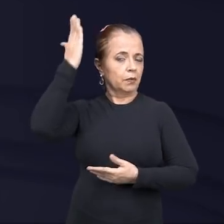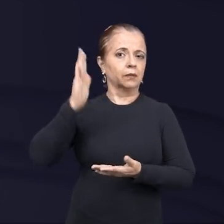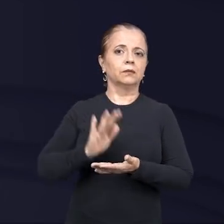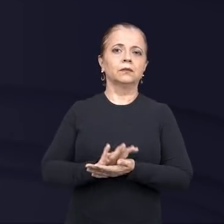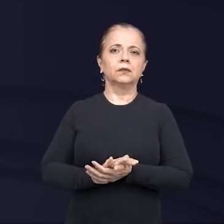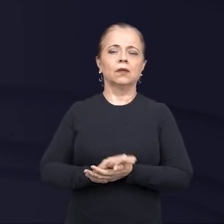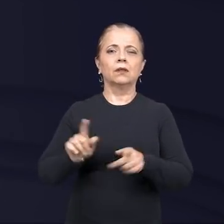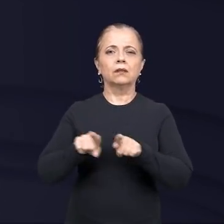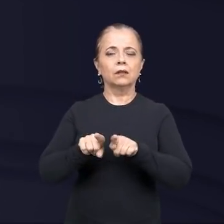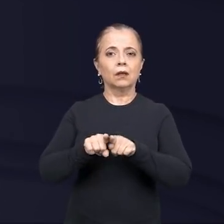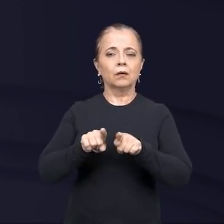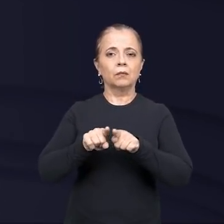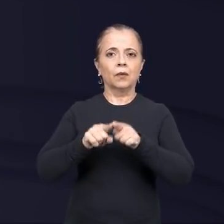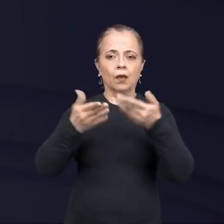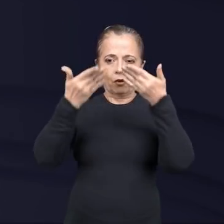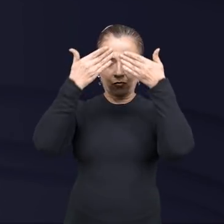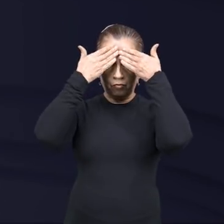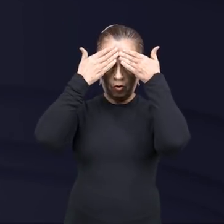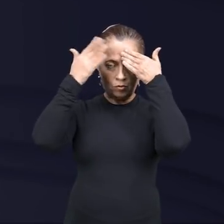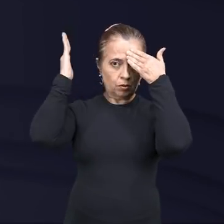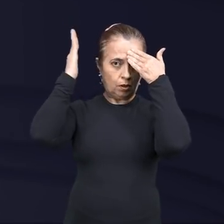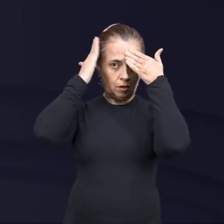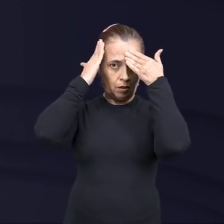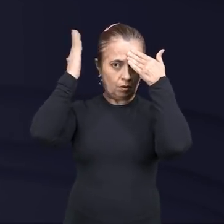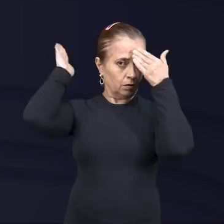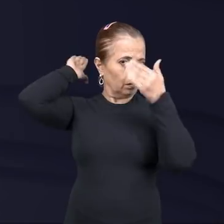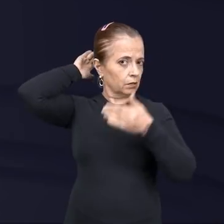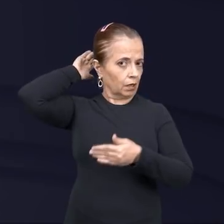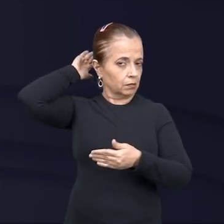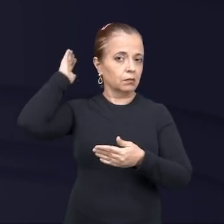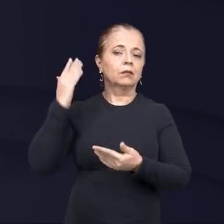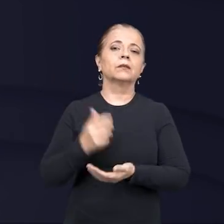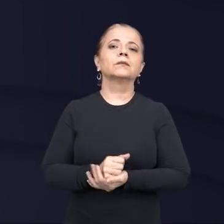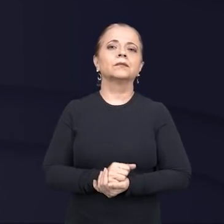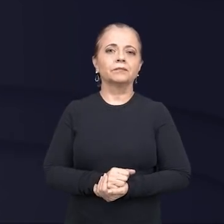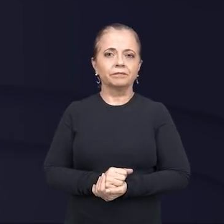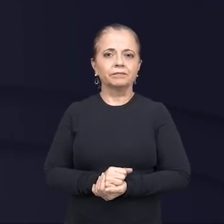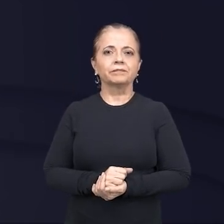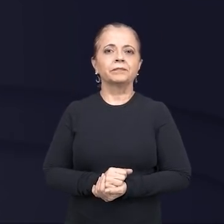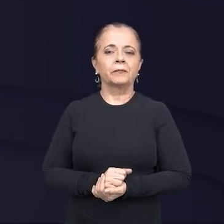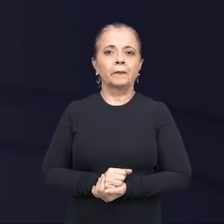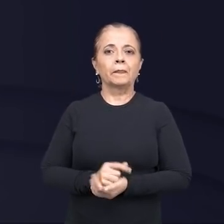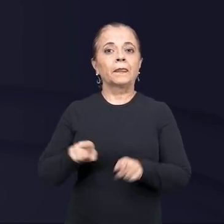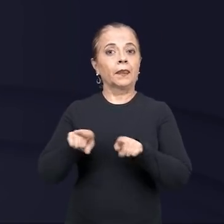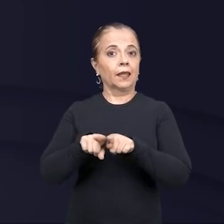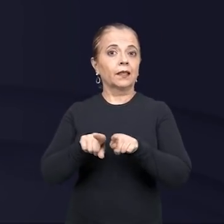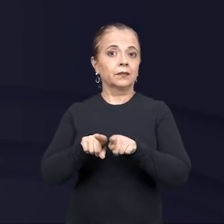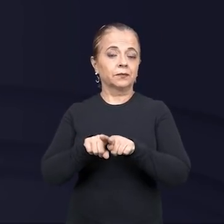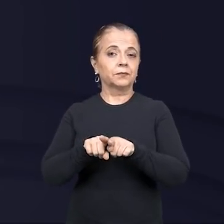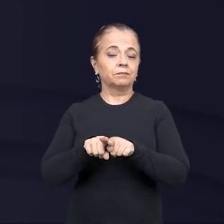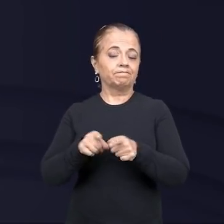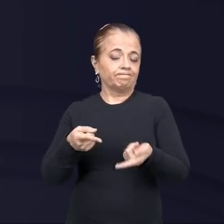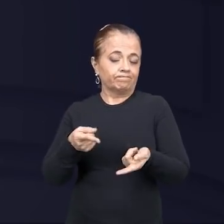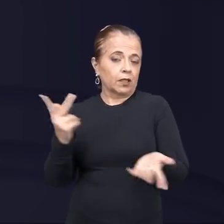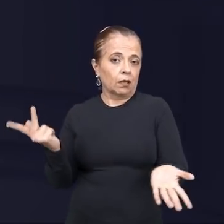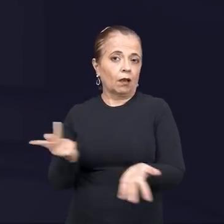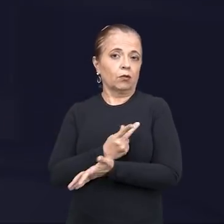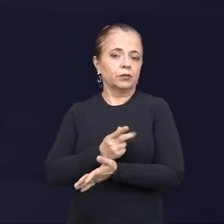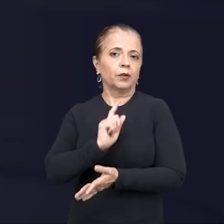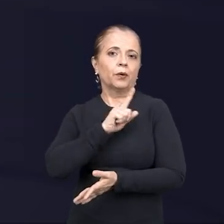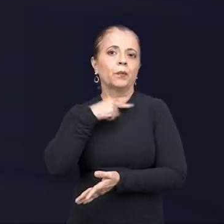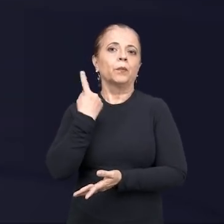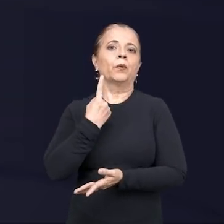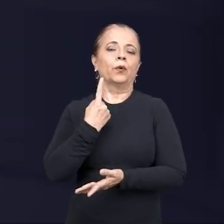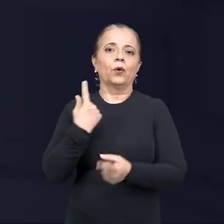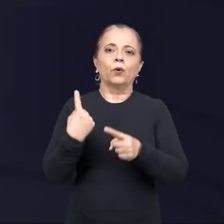cabeça, na parte frontal, lateral e traseira da cabeça do menino. E a morte